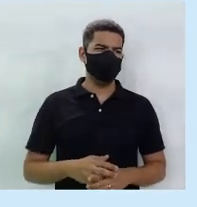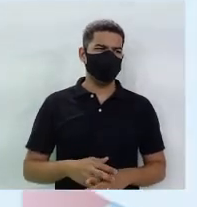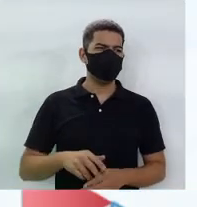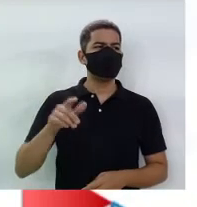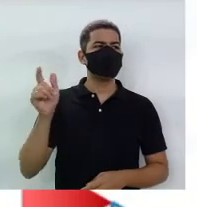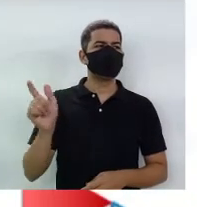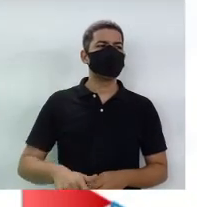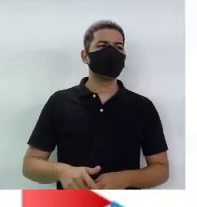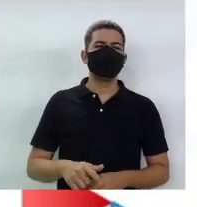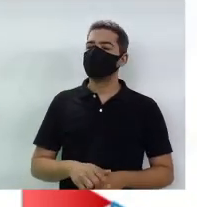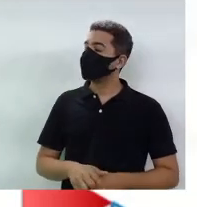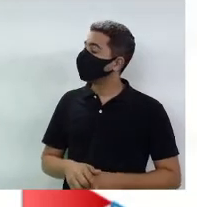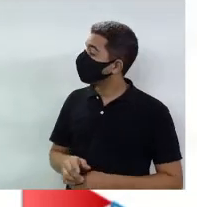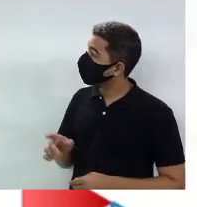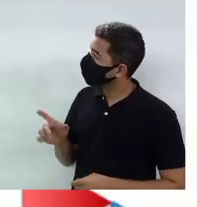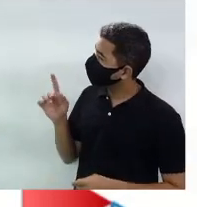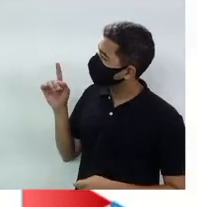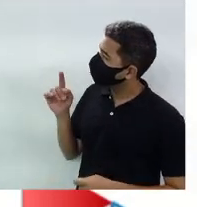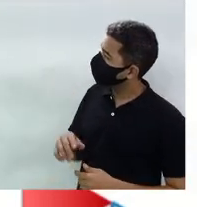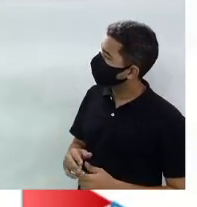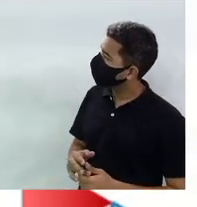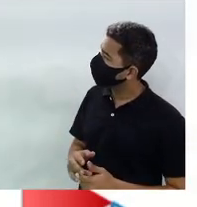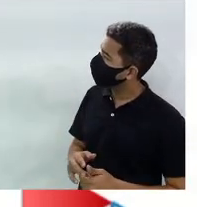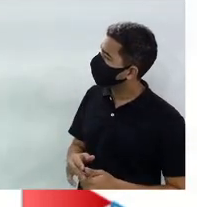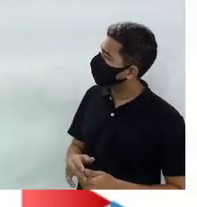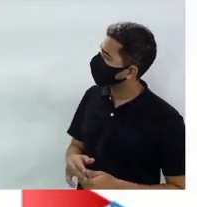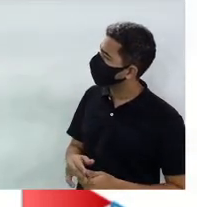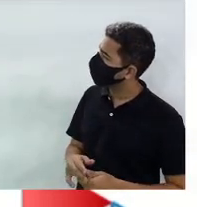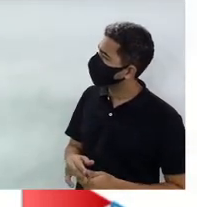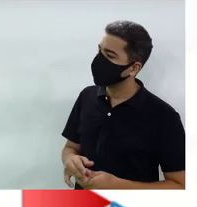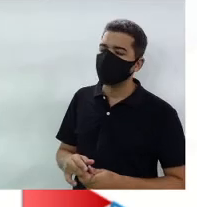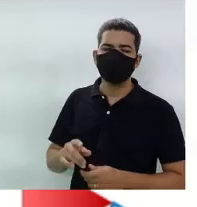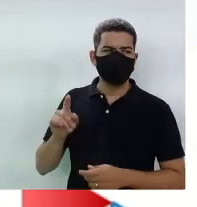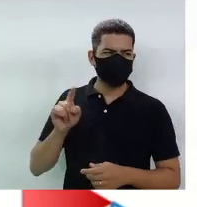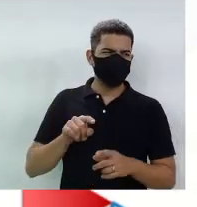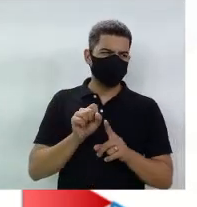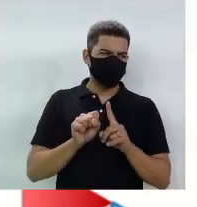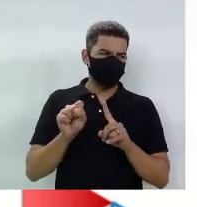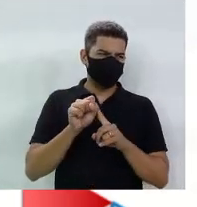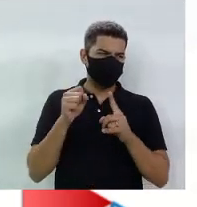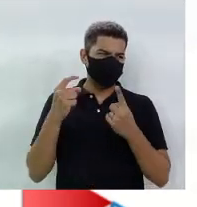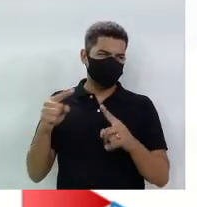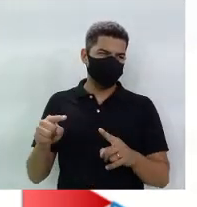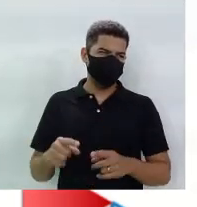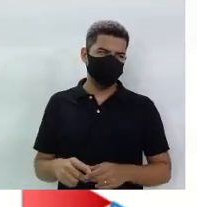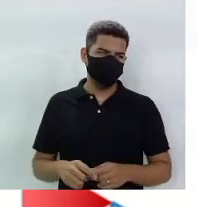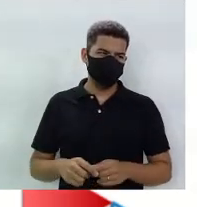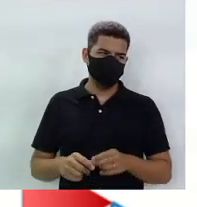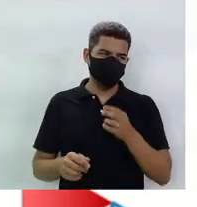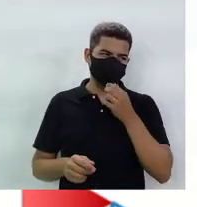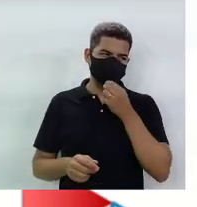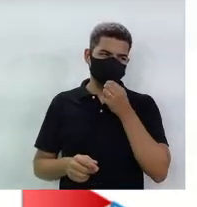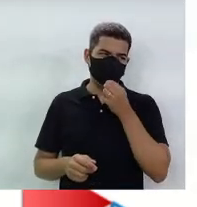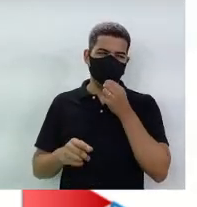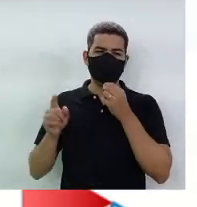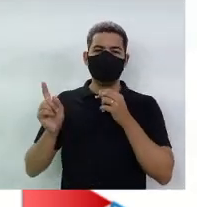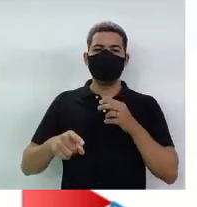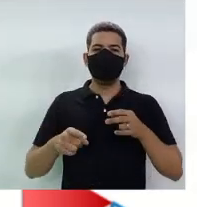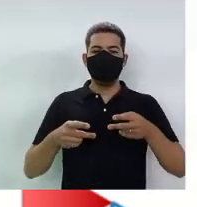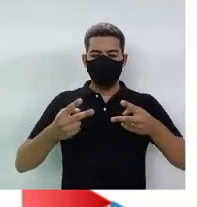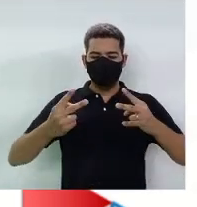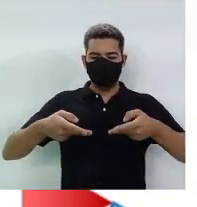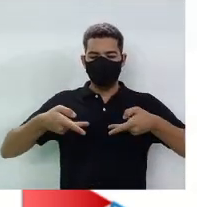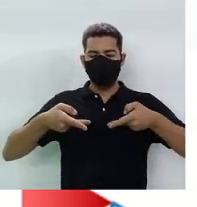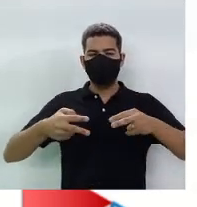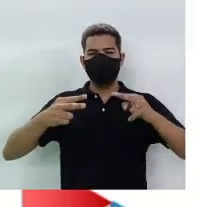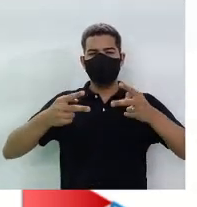sentido, um outro texto bem conhecido, rede social. Olhem só aqui, rede social aqui em casa é outra